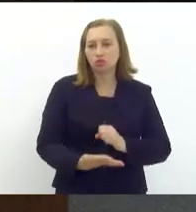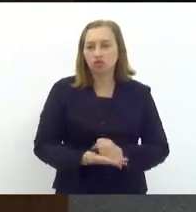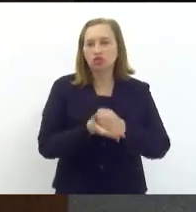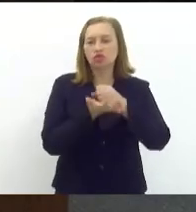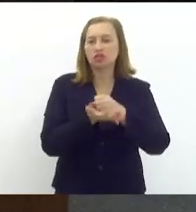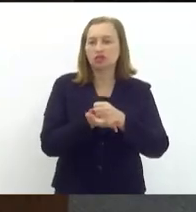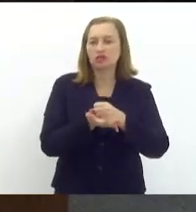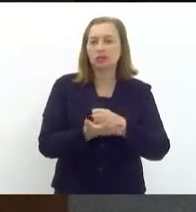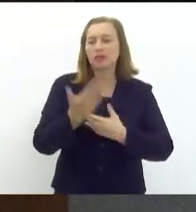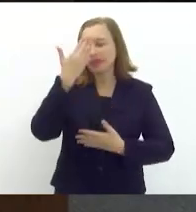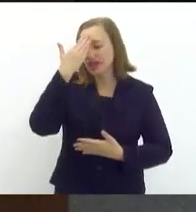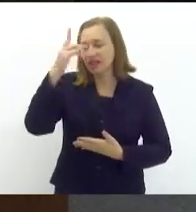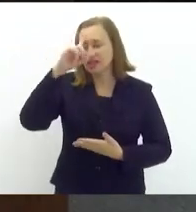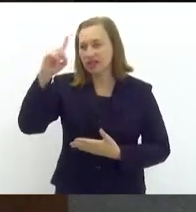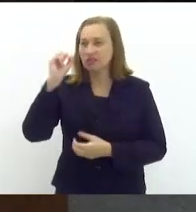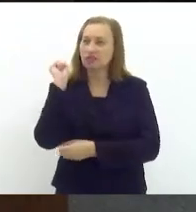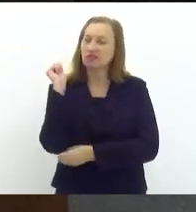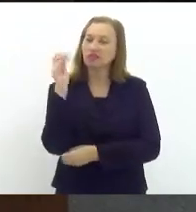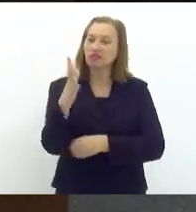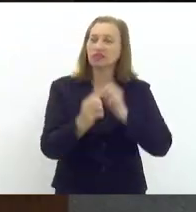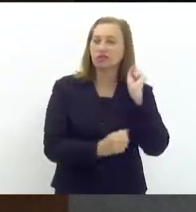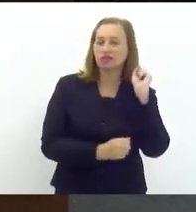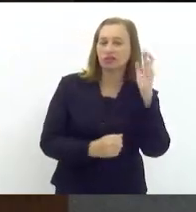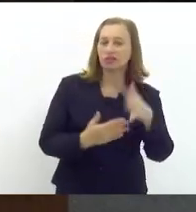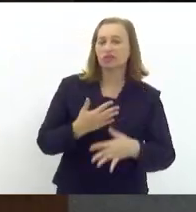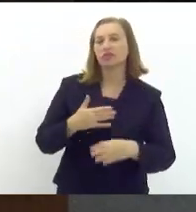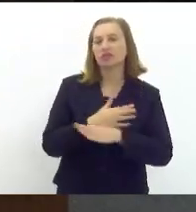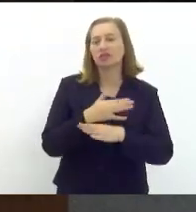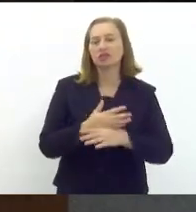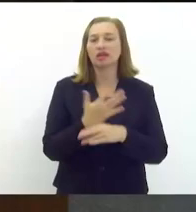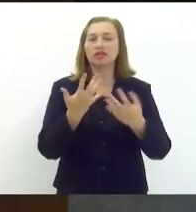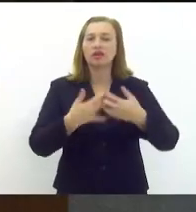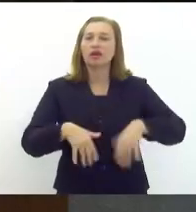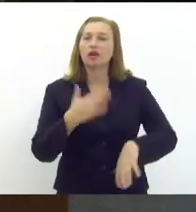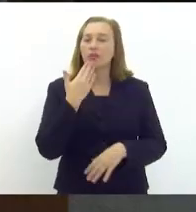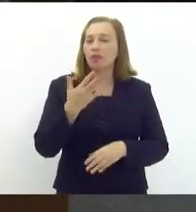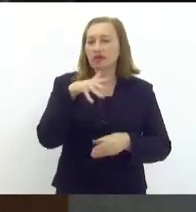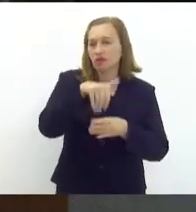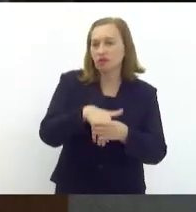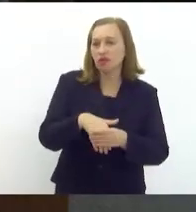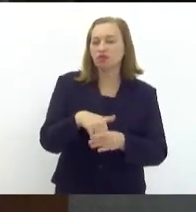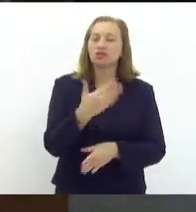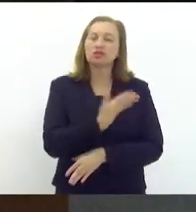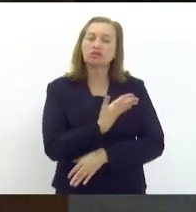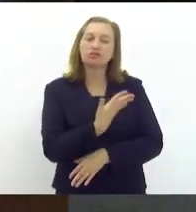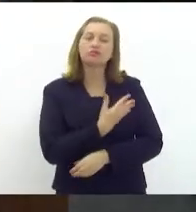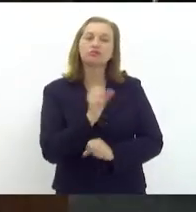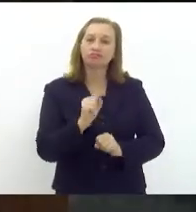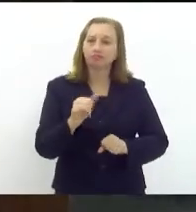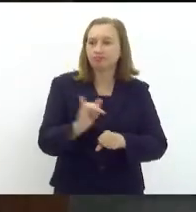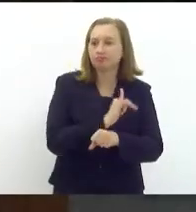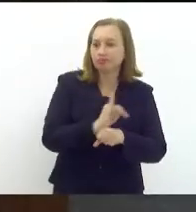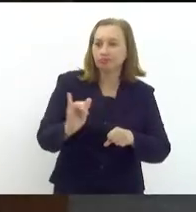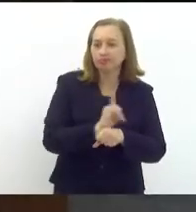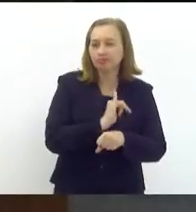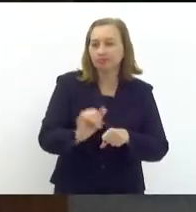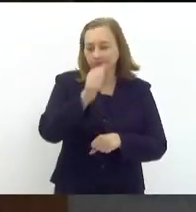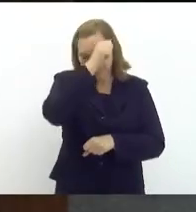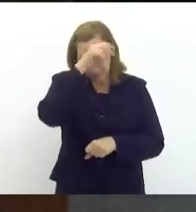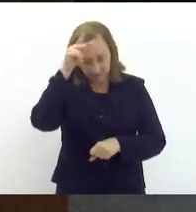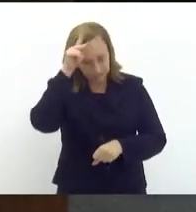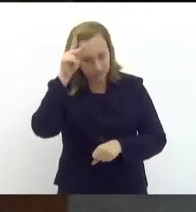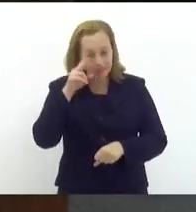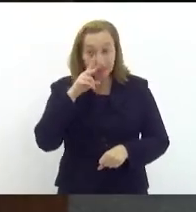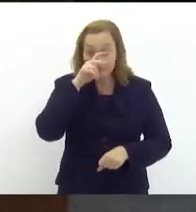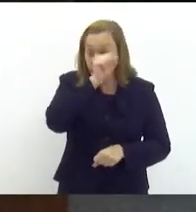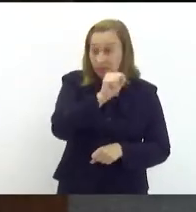E graças a natureza pela minha cidade de Petrópolis então peço voto dos meus colegas para que eu possa articular com a prefeitura o fortalecimento